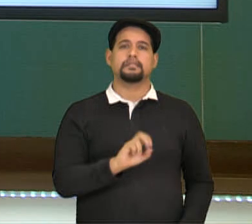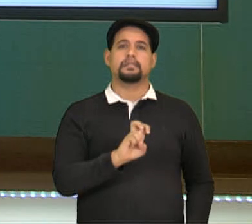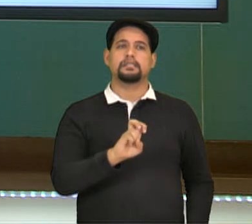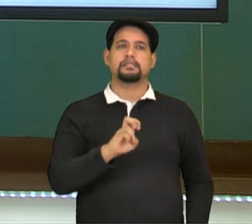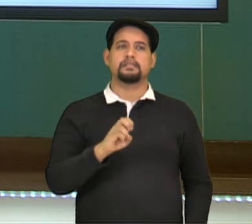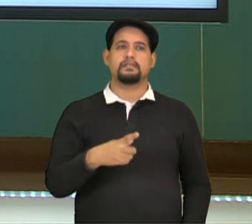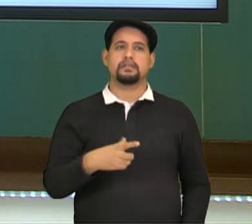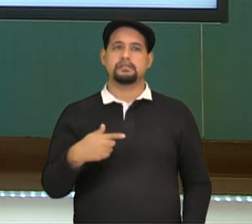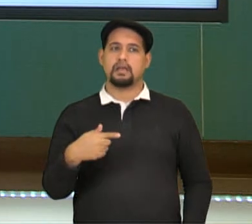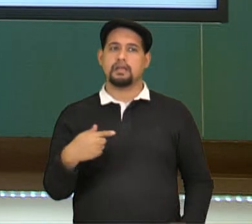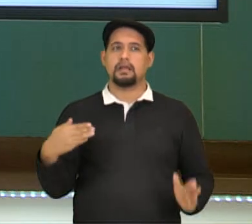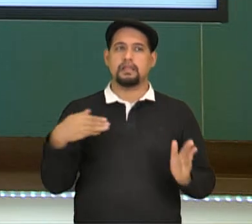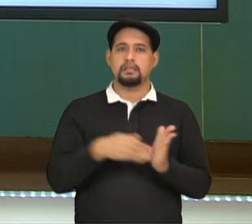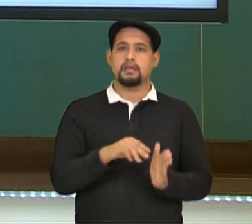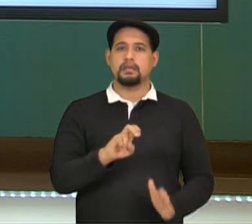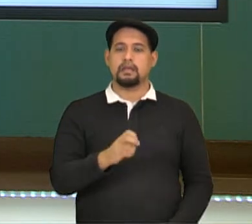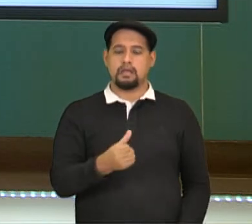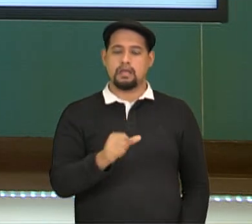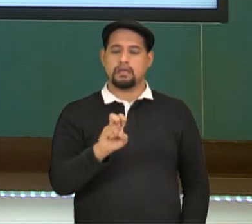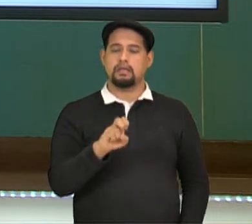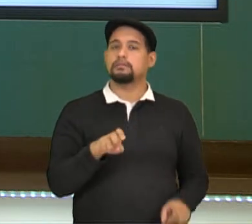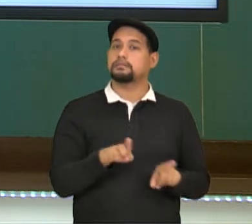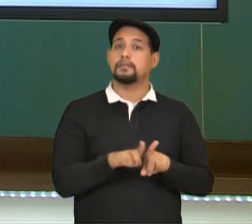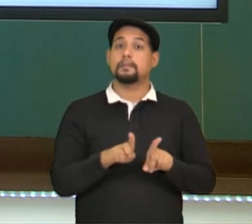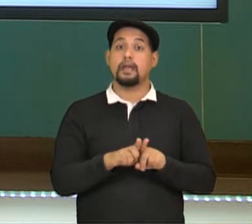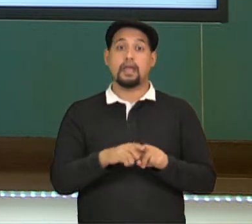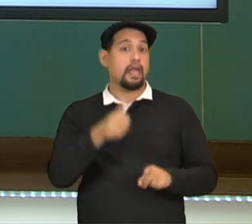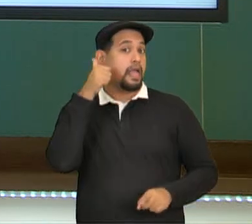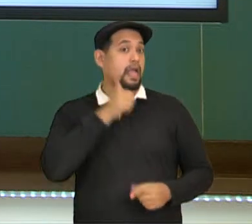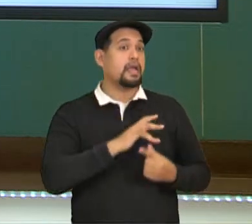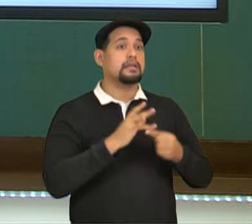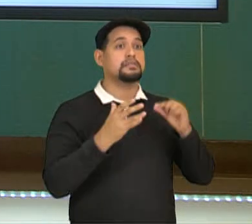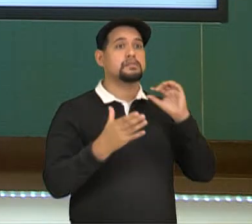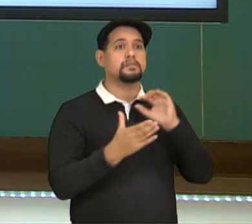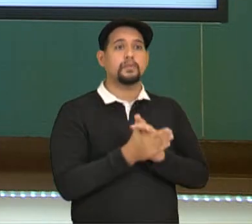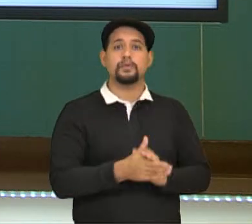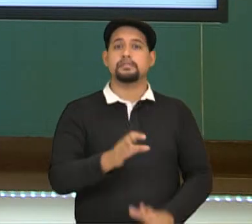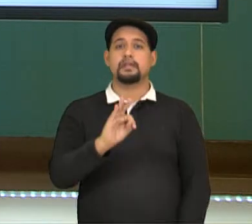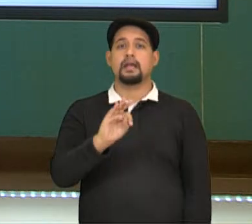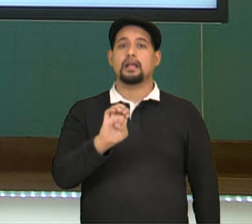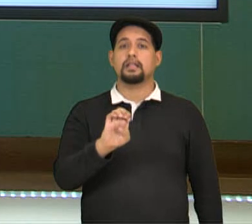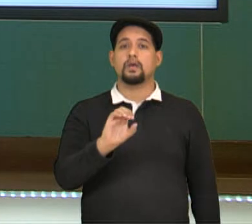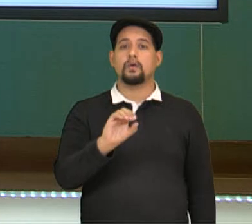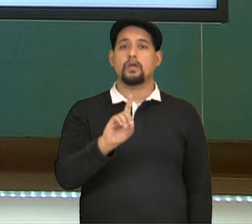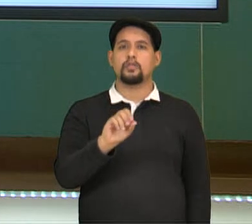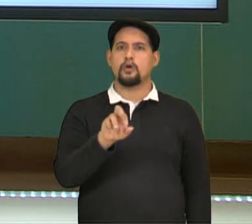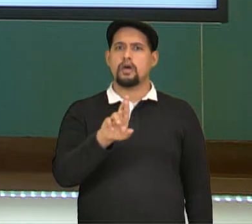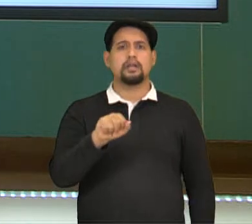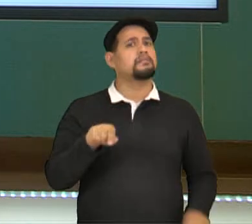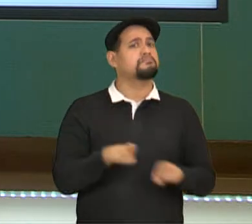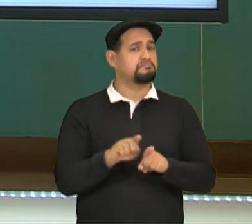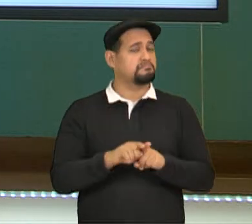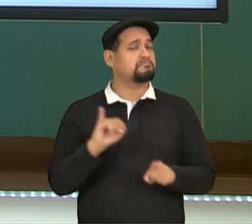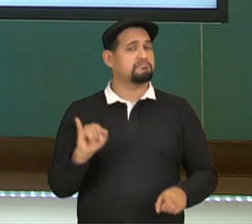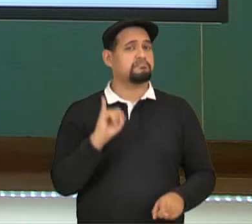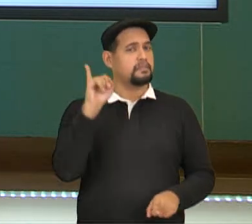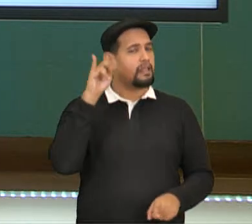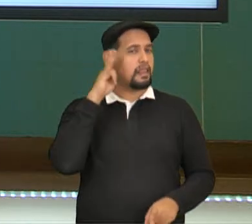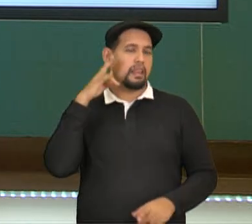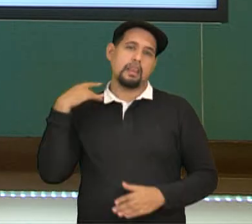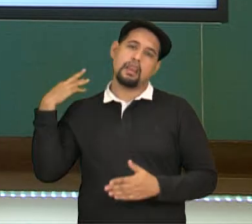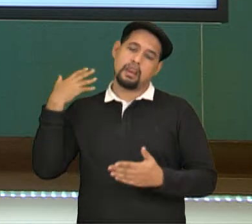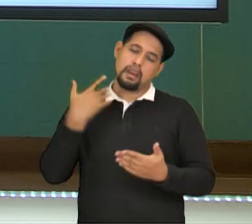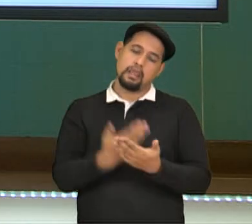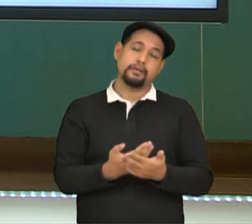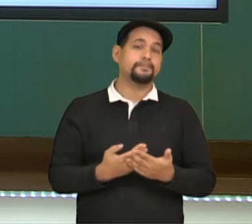a 565, e a esposa Teodora. Por que a gente está falando da esposa dele? A esposa dele também vai ser muito importante para a história do